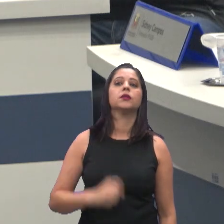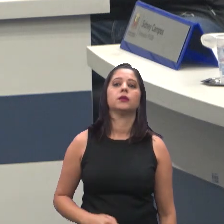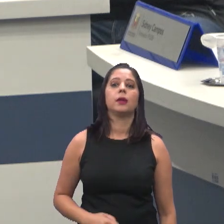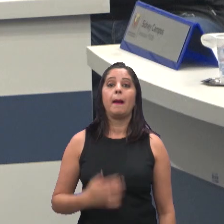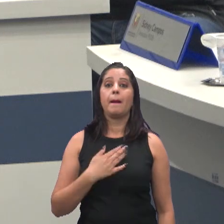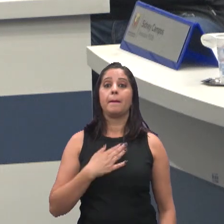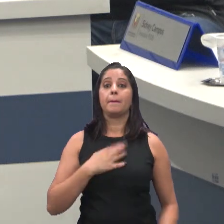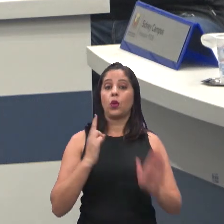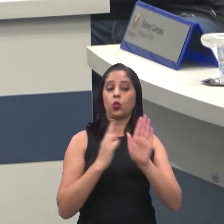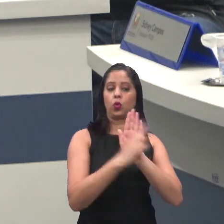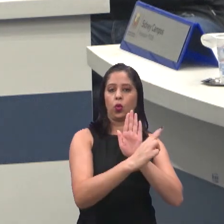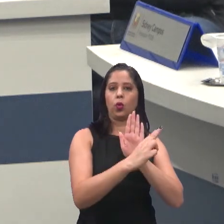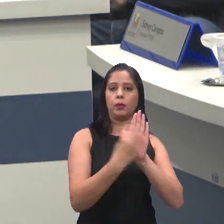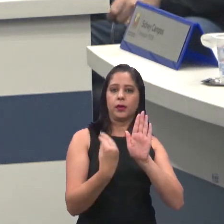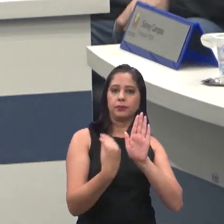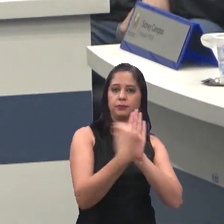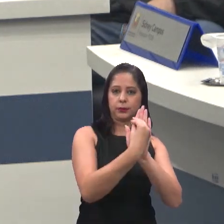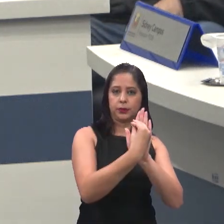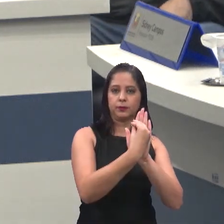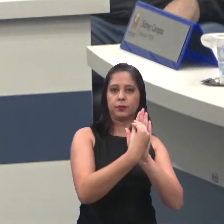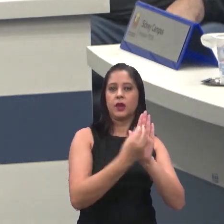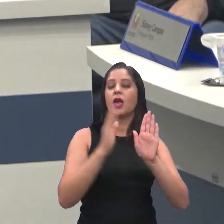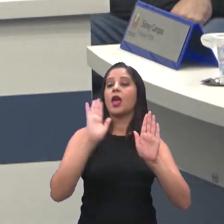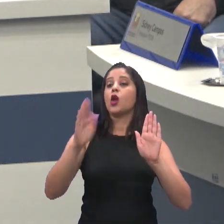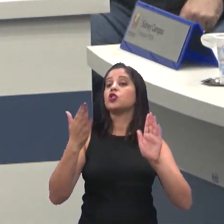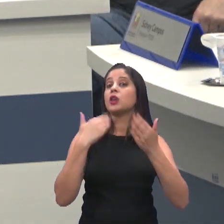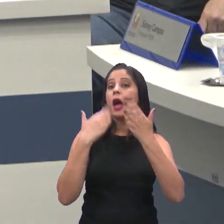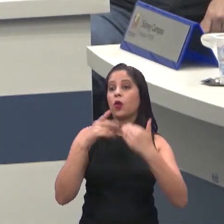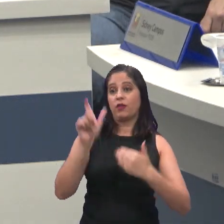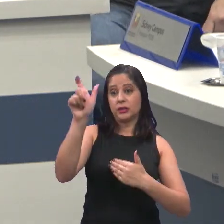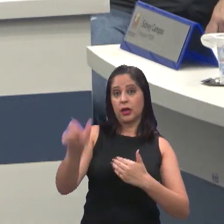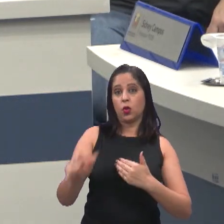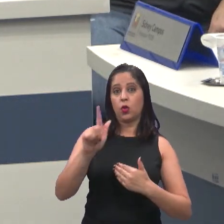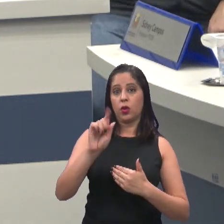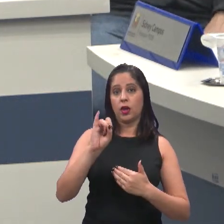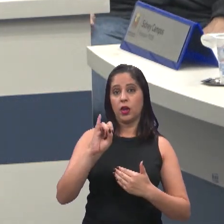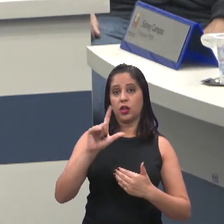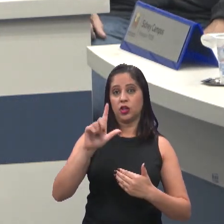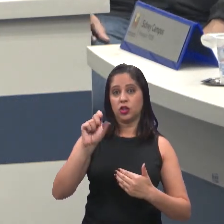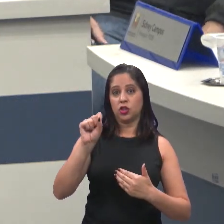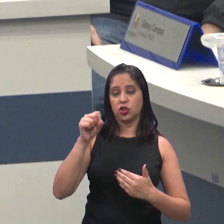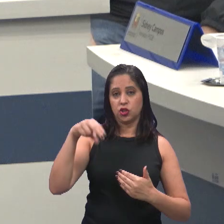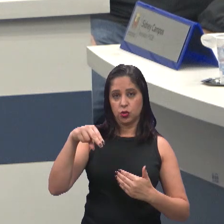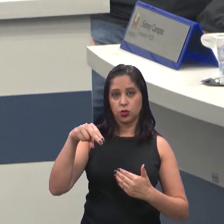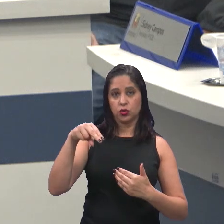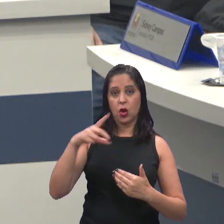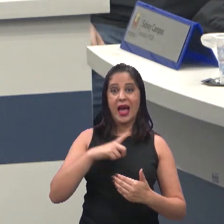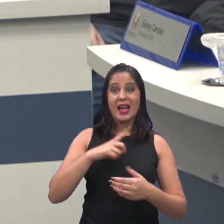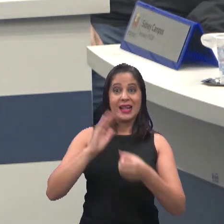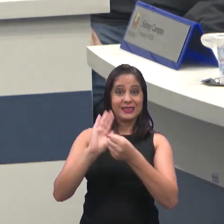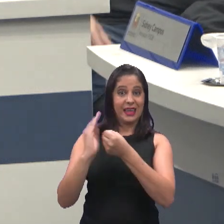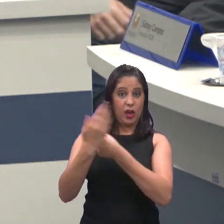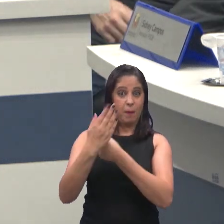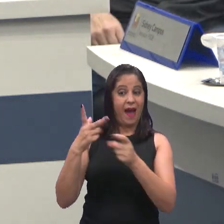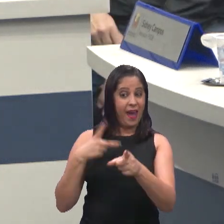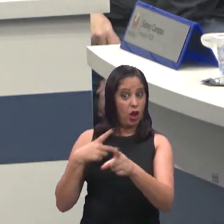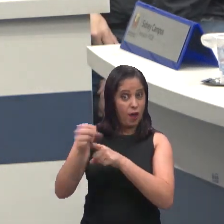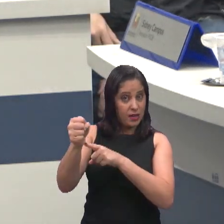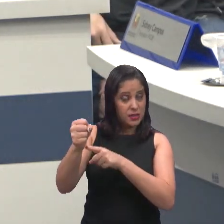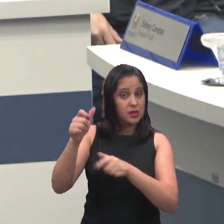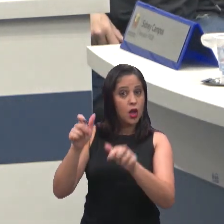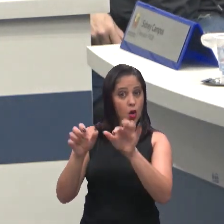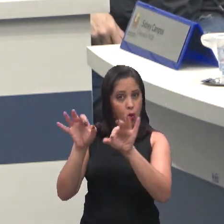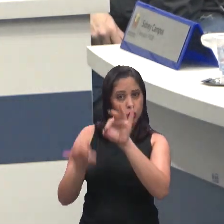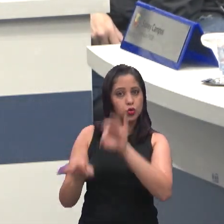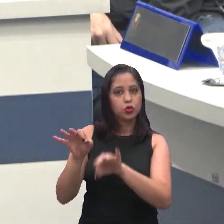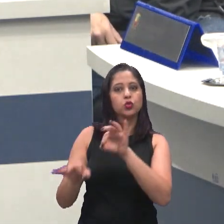o meu nome, acabei de falar com o Gilson, de um bairro que ganhou na justiça o processo da regularização,